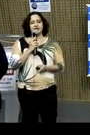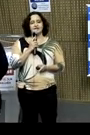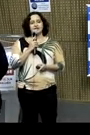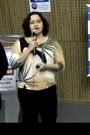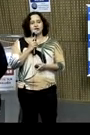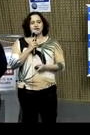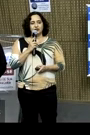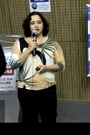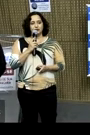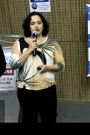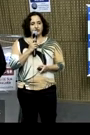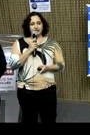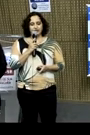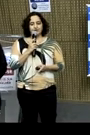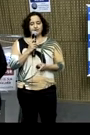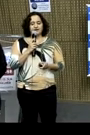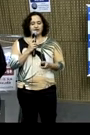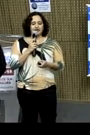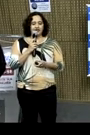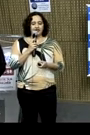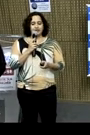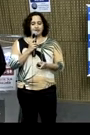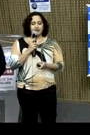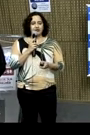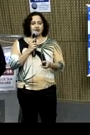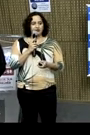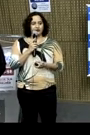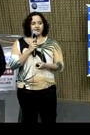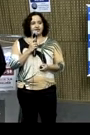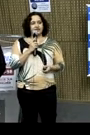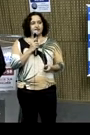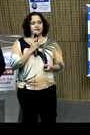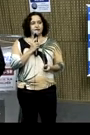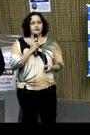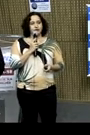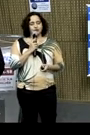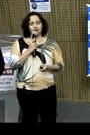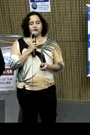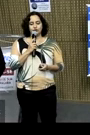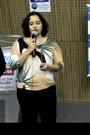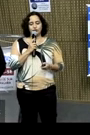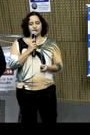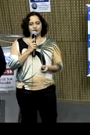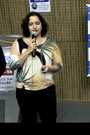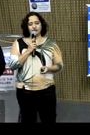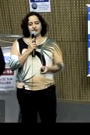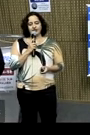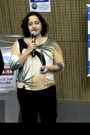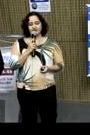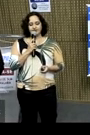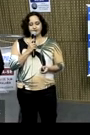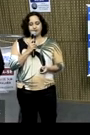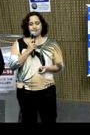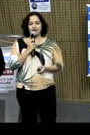para coleta do exame, a recepção que foi toda organizada junto no modelo do Fast